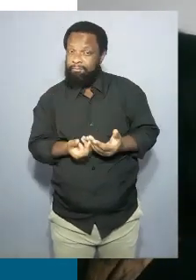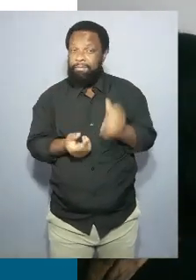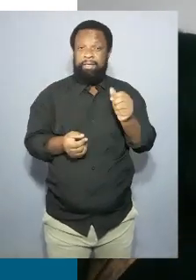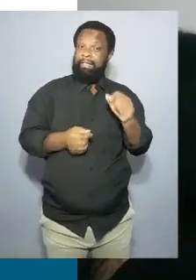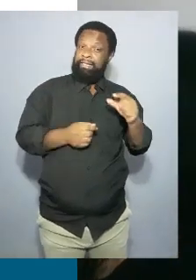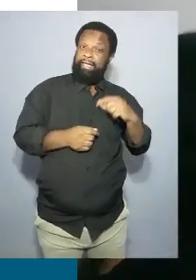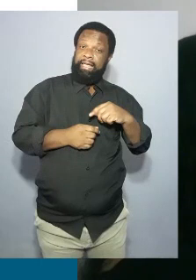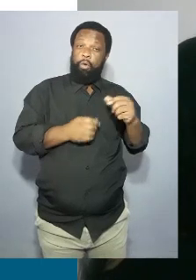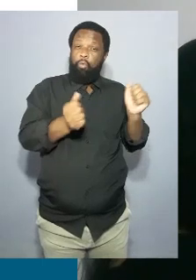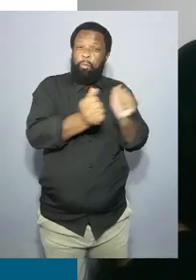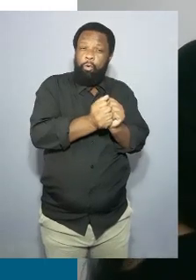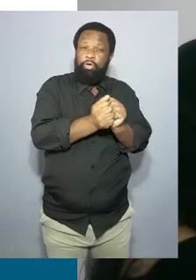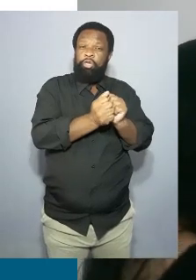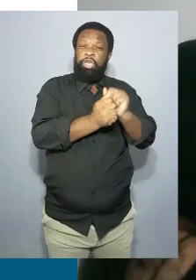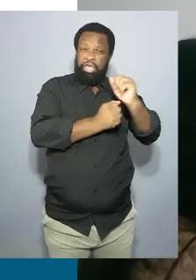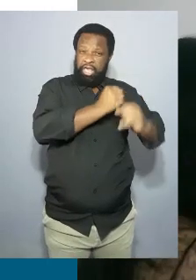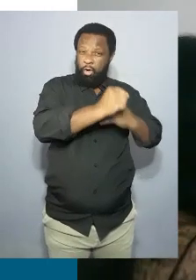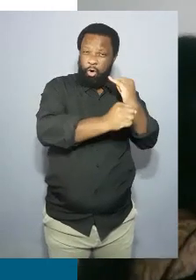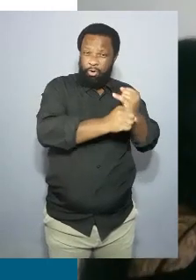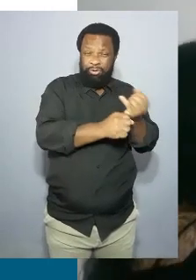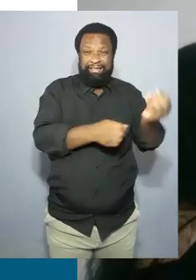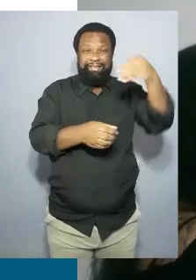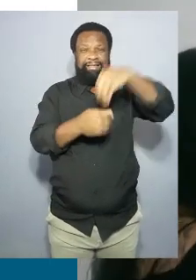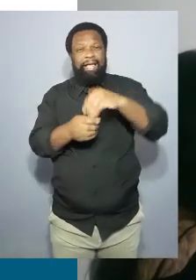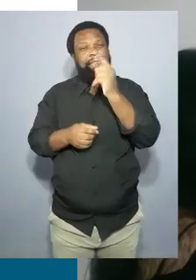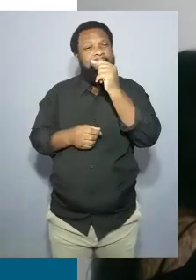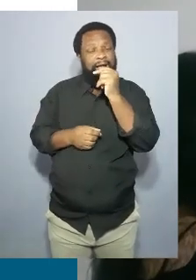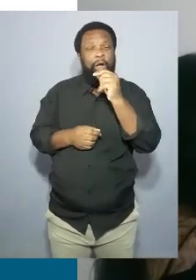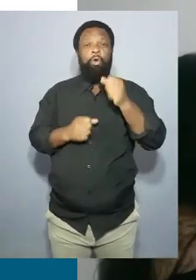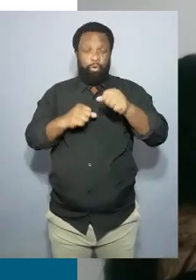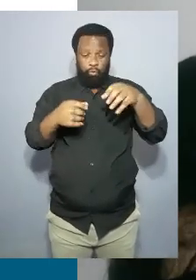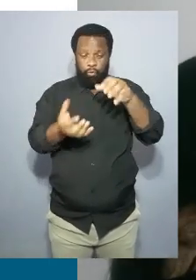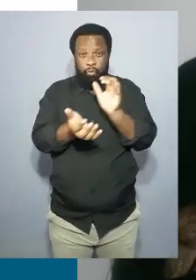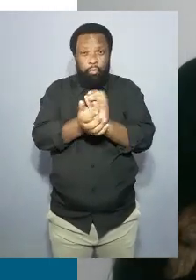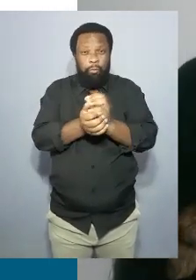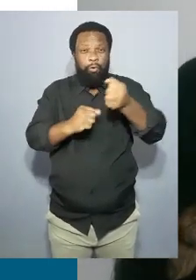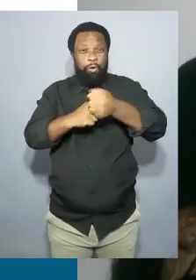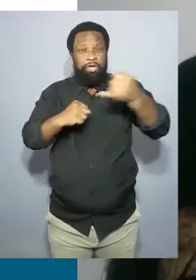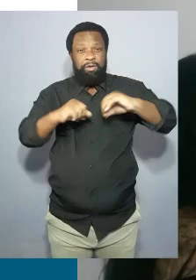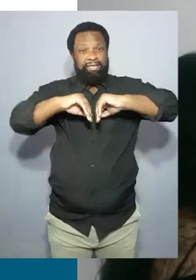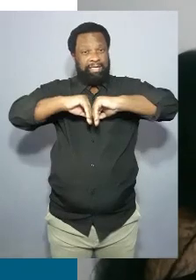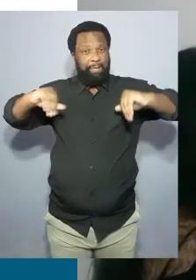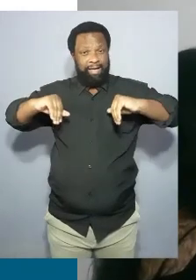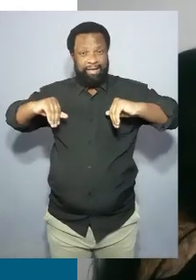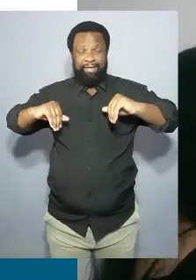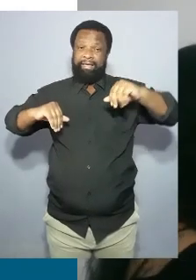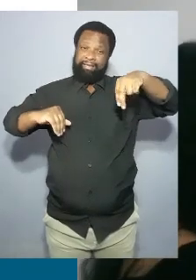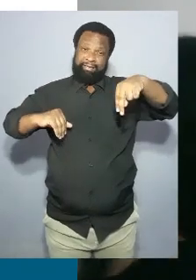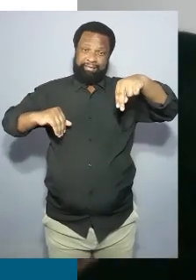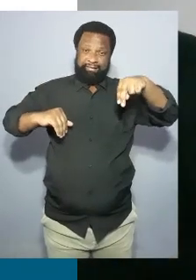composto iônico em água, existe a separação dos íons. Então, você tem Na+ e Cl- em